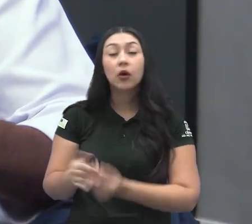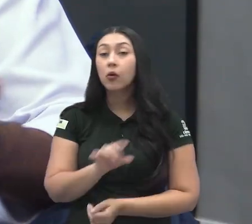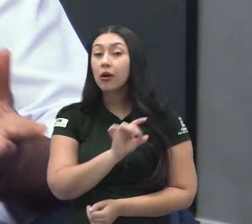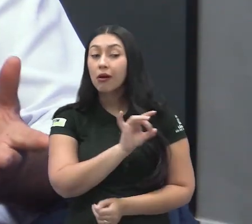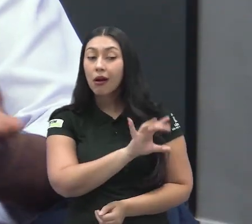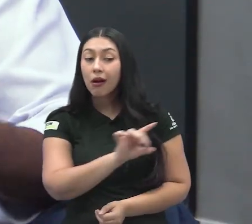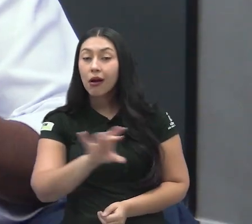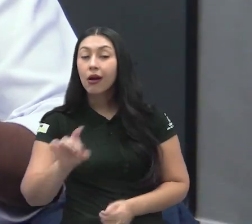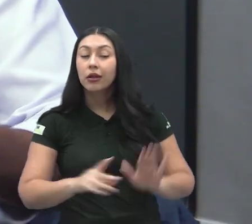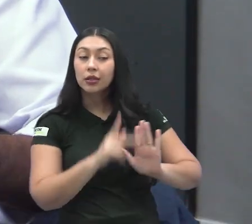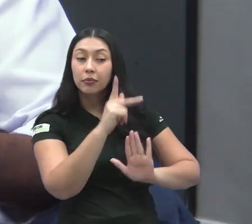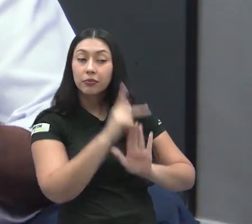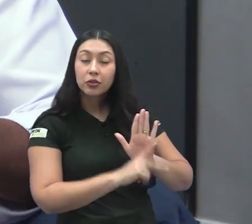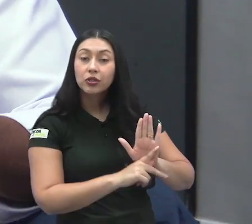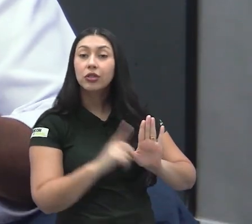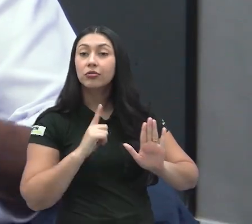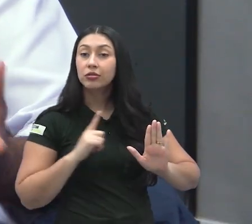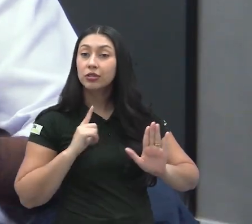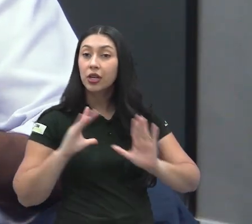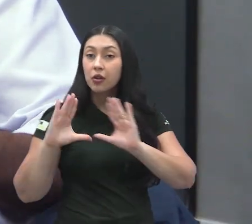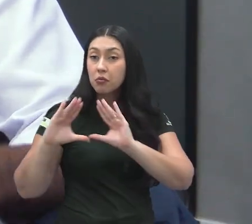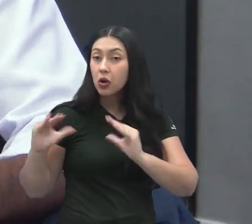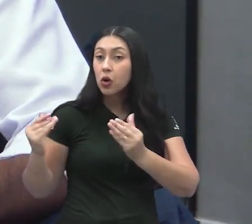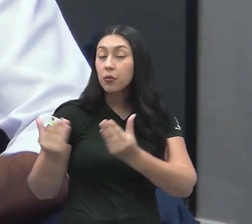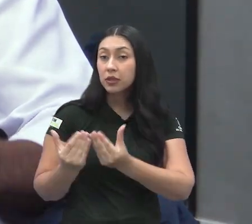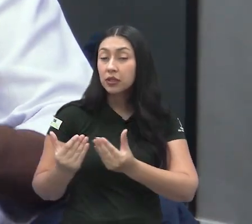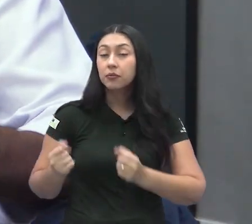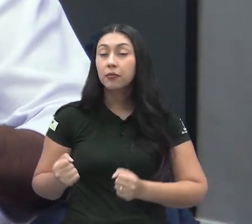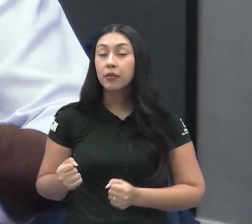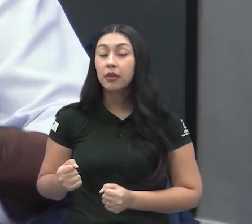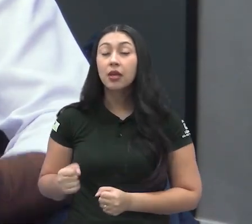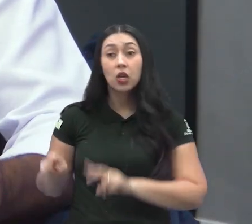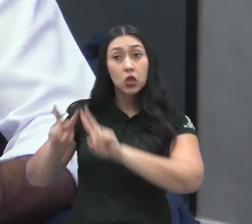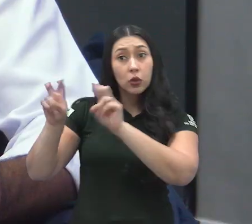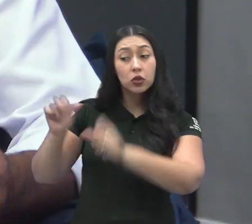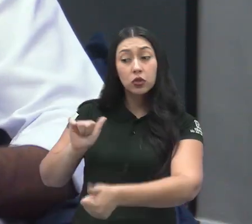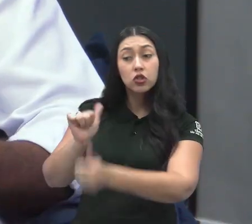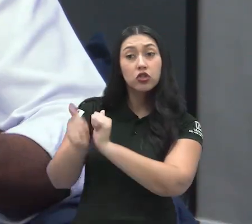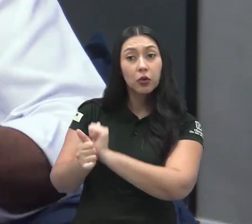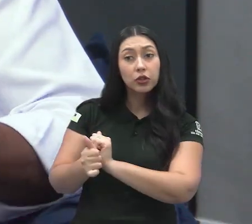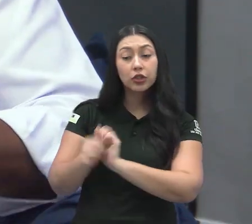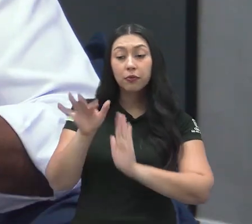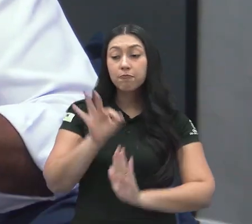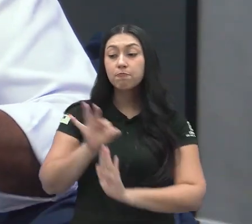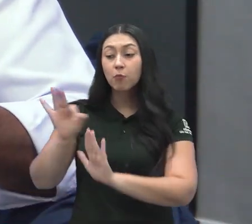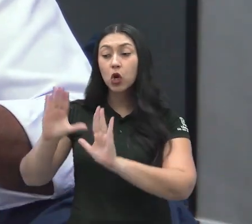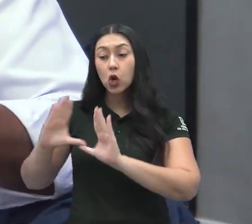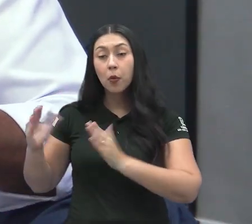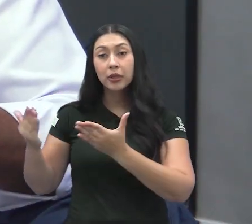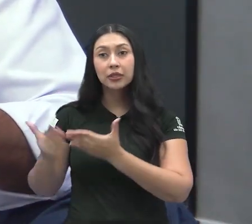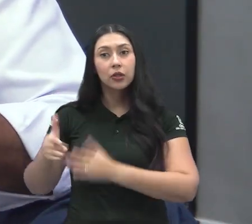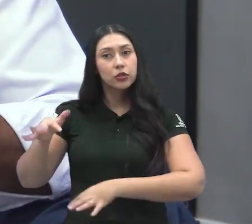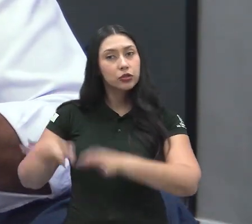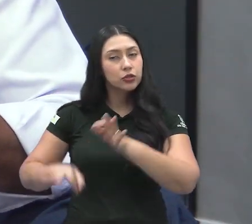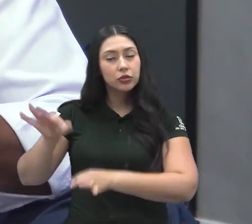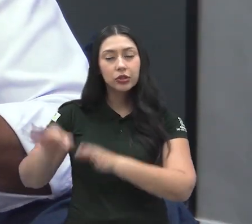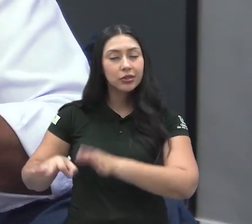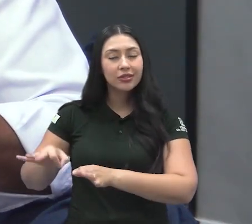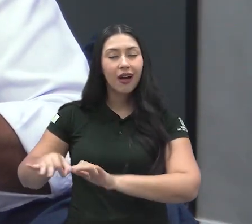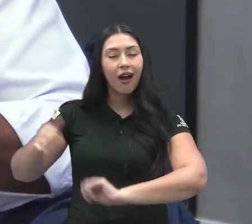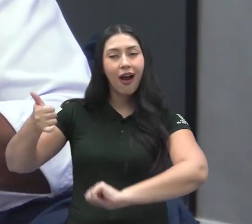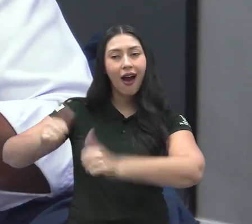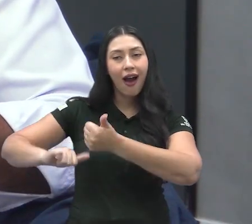projeto ele passa pelas comissões pertinentes. Tá falando de esporte? Vai. A Comissão de Justiça é uma comissão